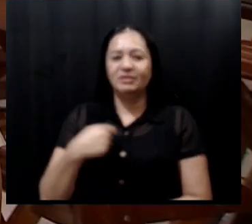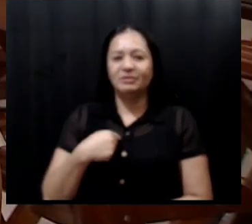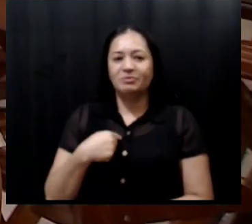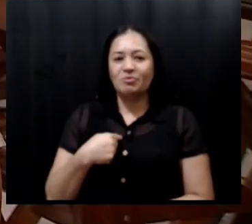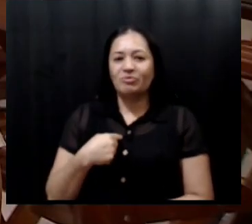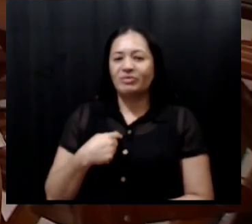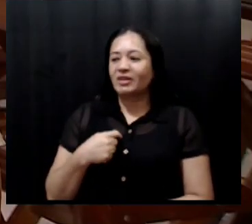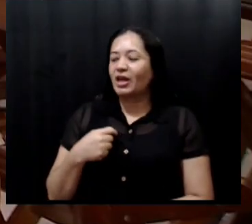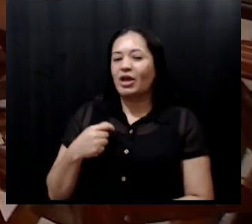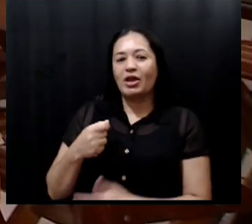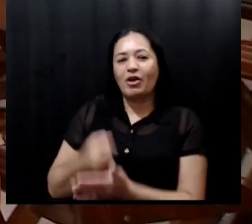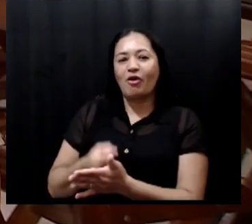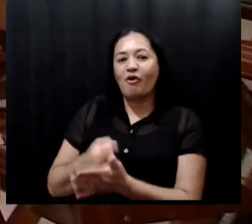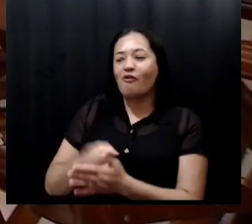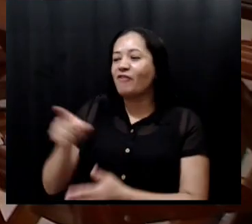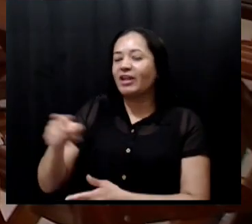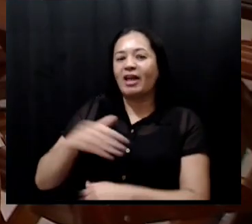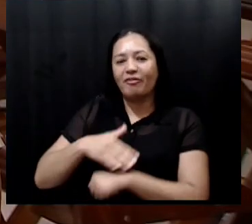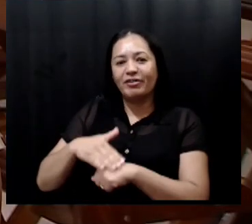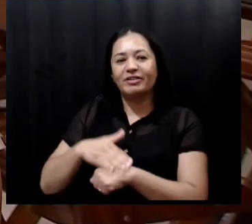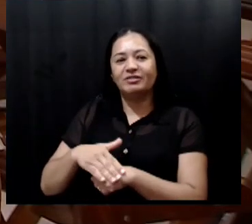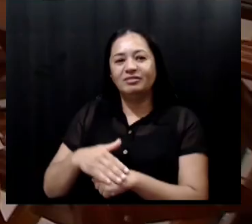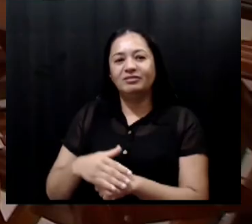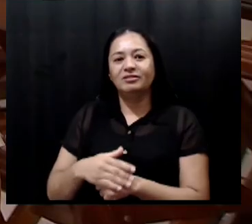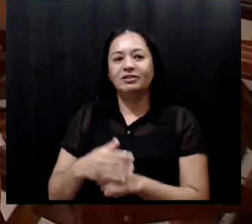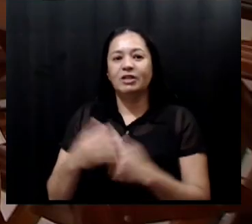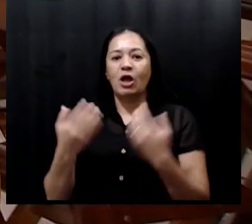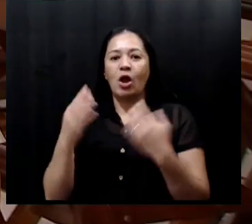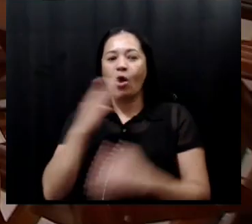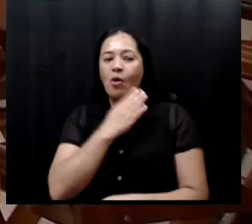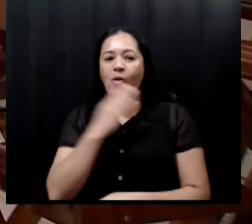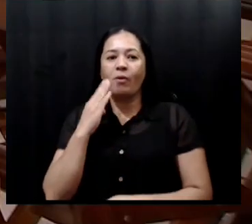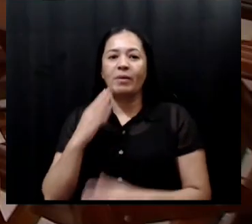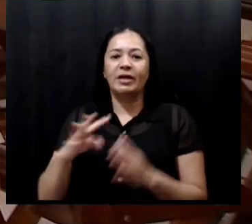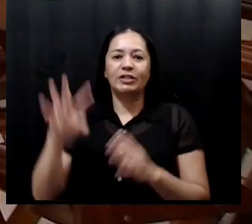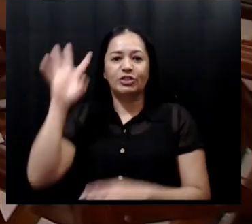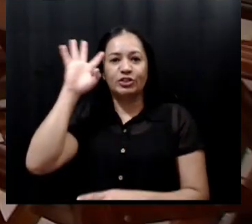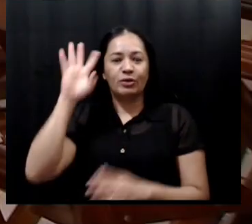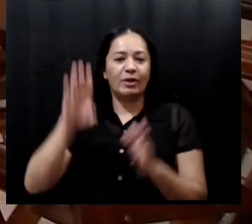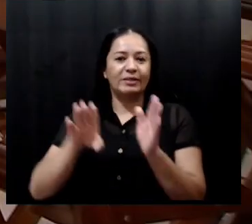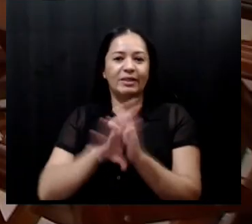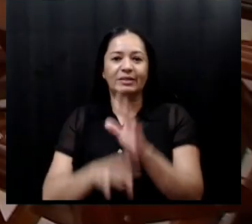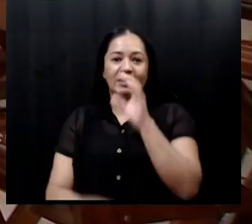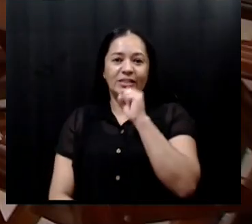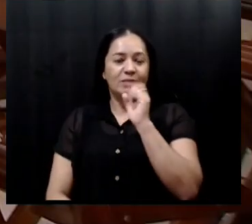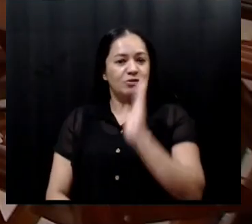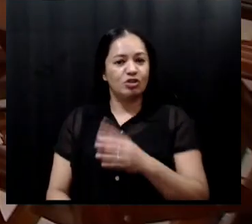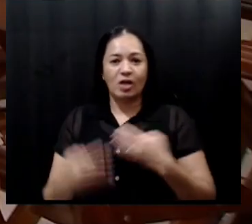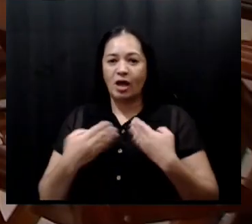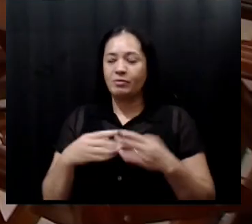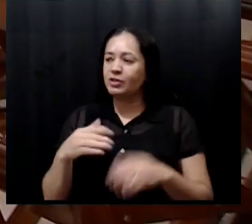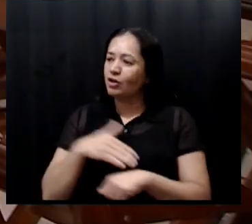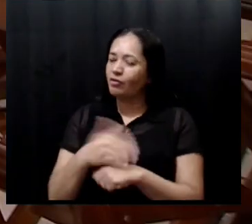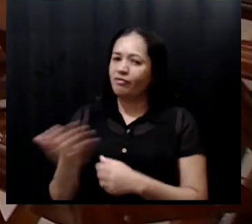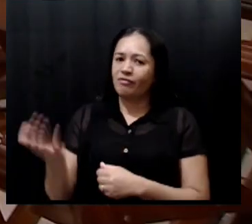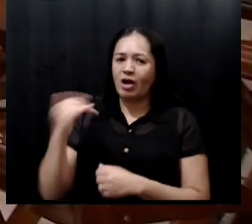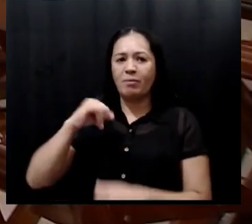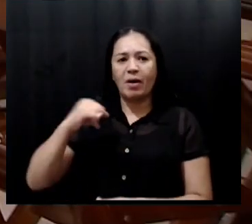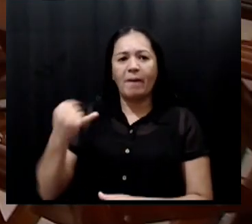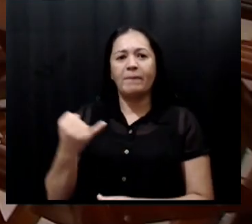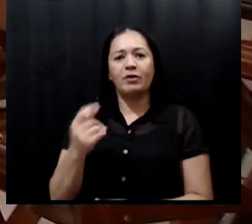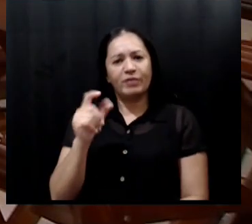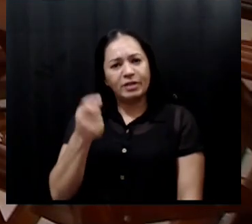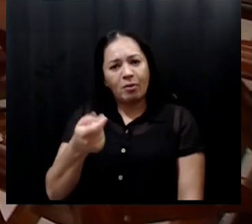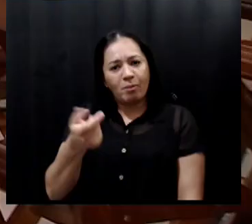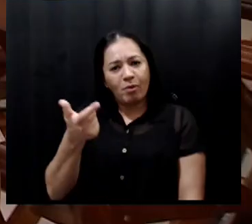que ficava o bar aberto de quarta a sábado já na época. E aí eu conversei com eles, vamos aproveitar um pouco mais o espaço